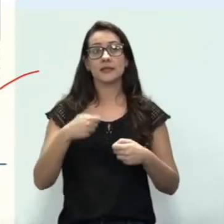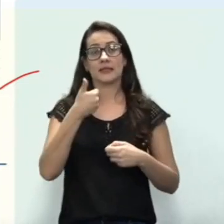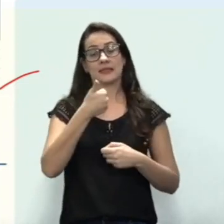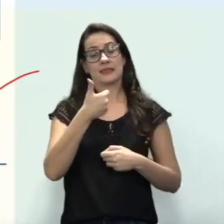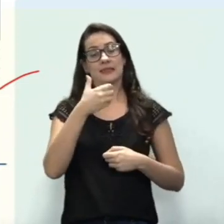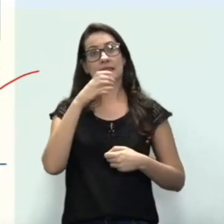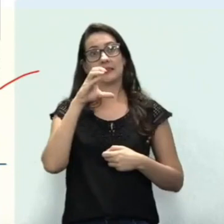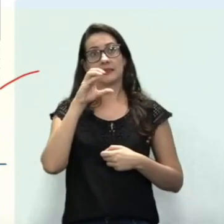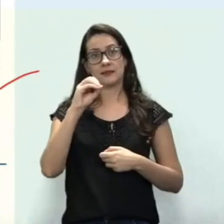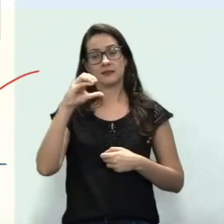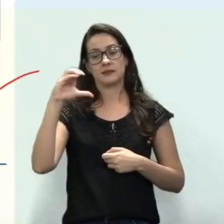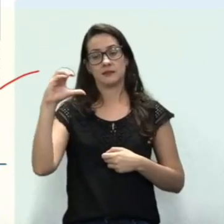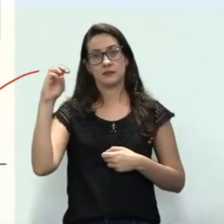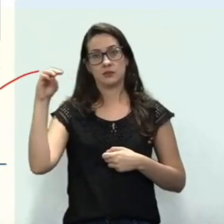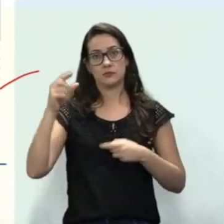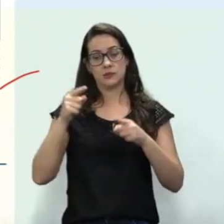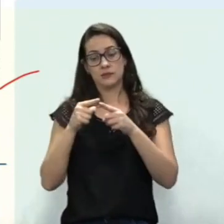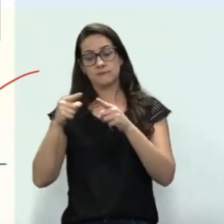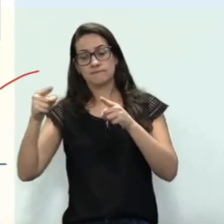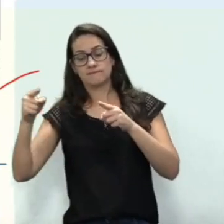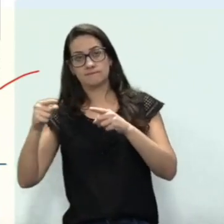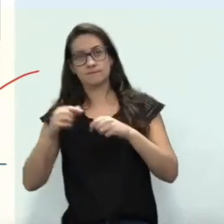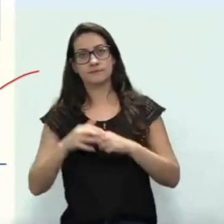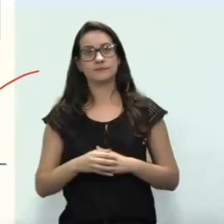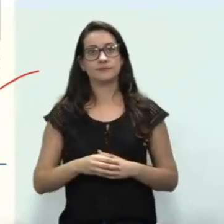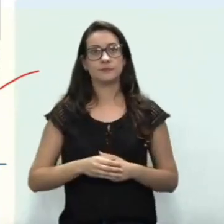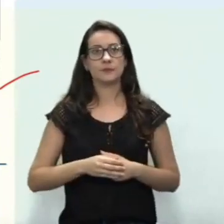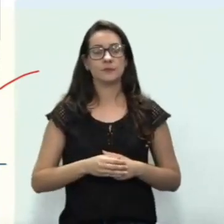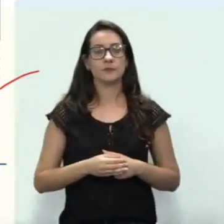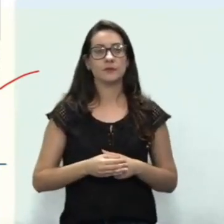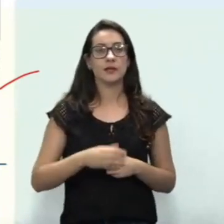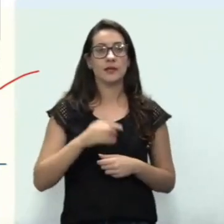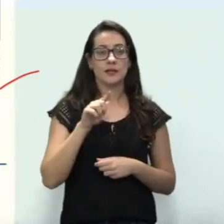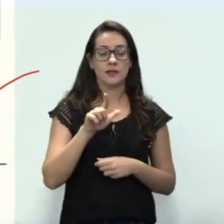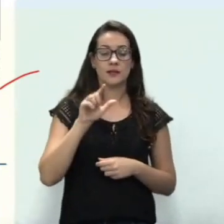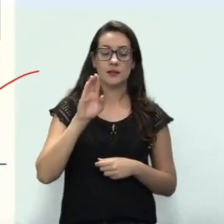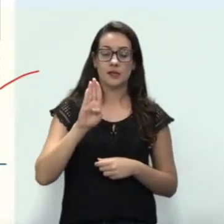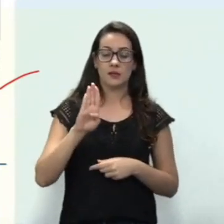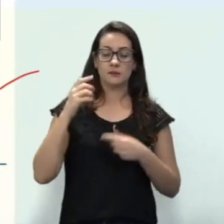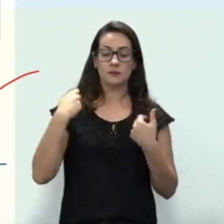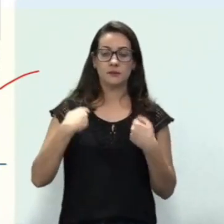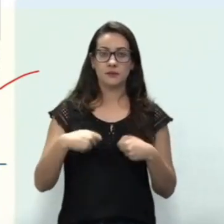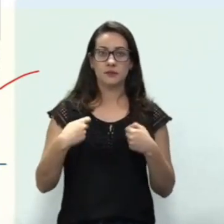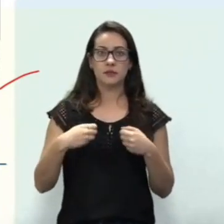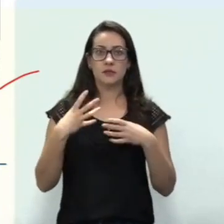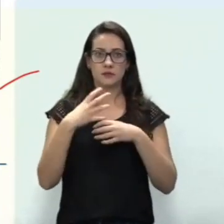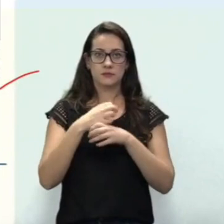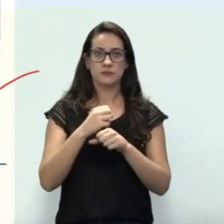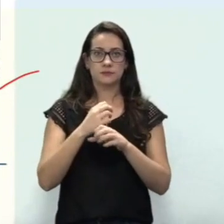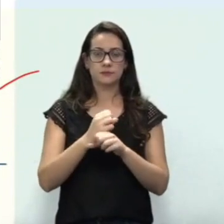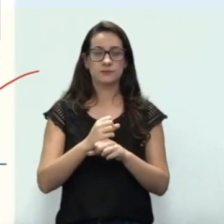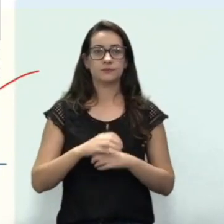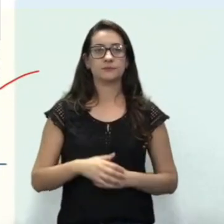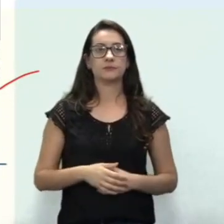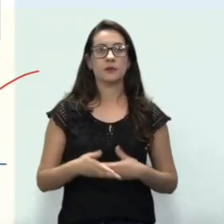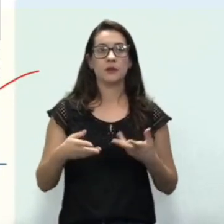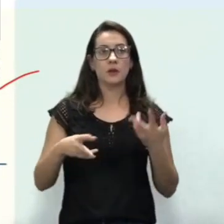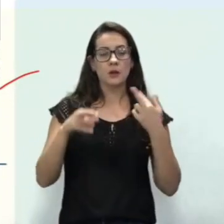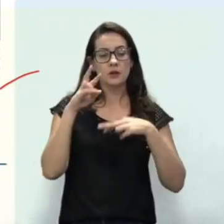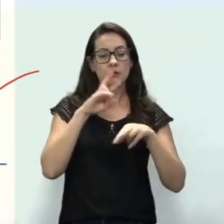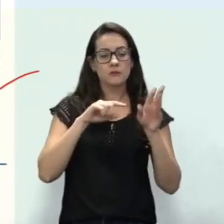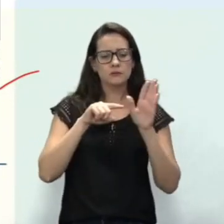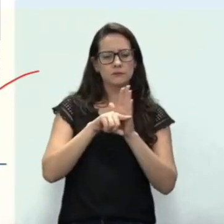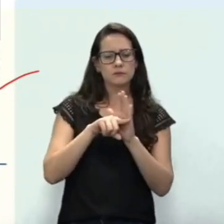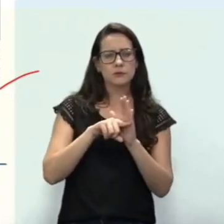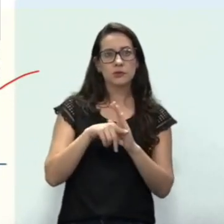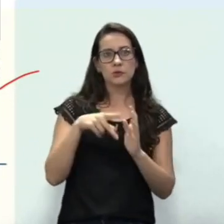10 centímetros para cá. E o nosso LB necessário, a gente vai calcular. A gente vai fazer uma verificação de qual